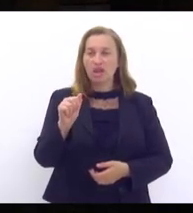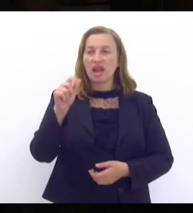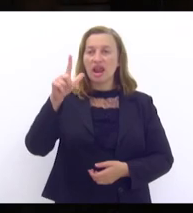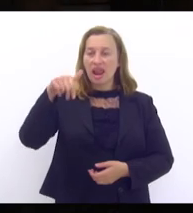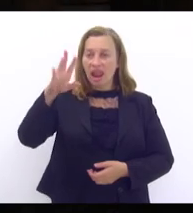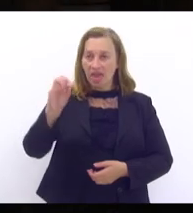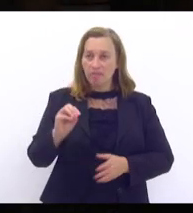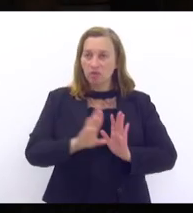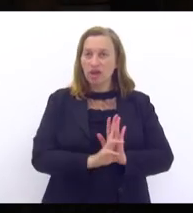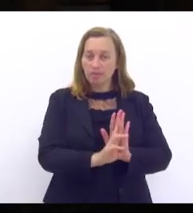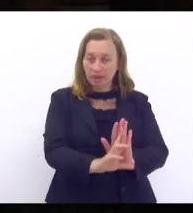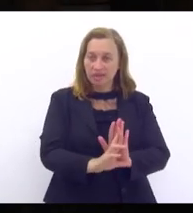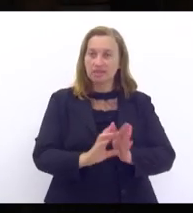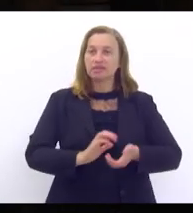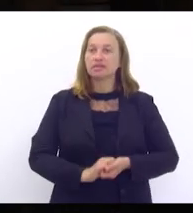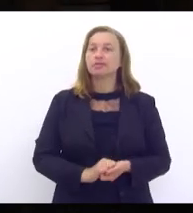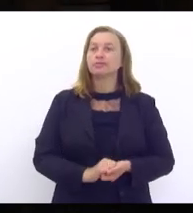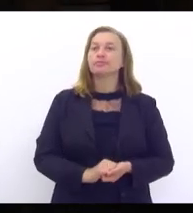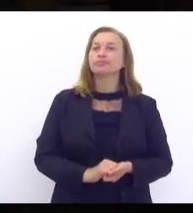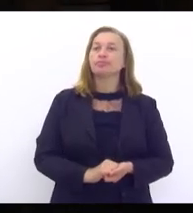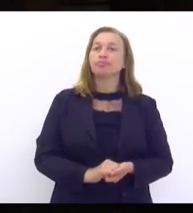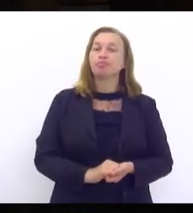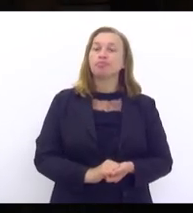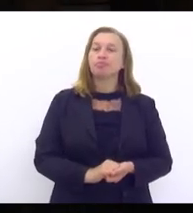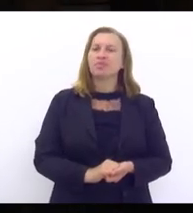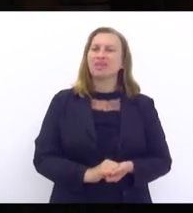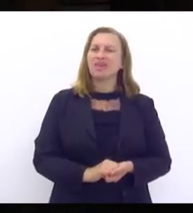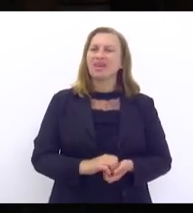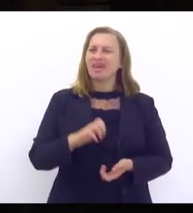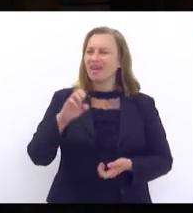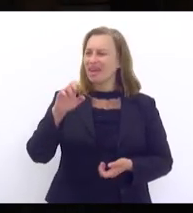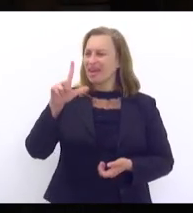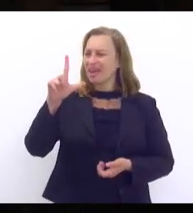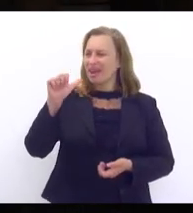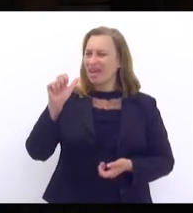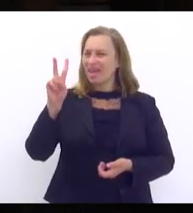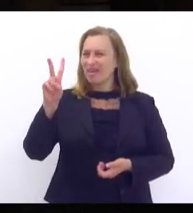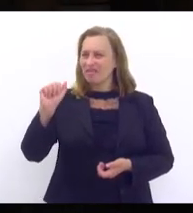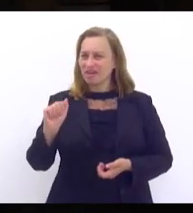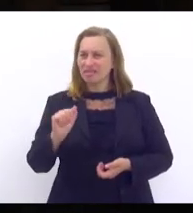representa um conglomerado chamado Eleva, se trata.